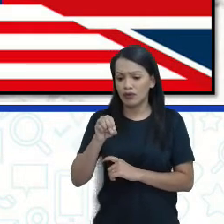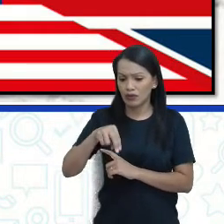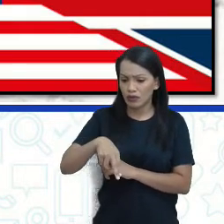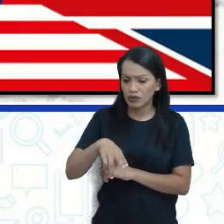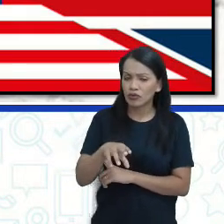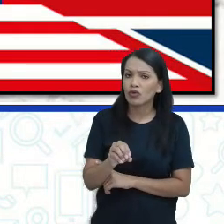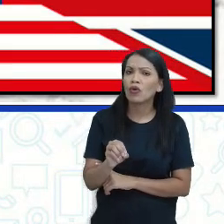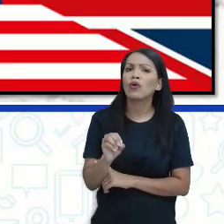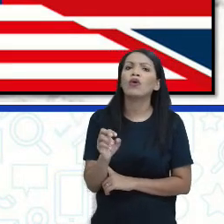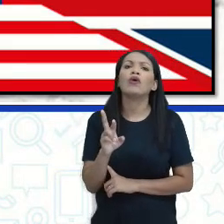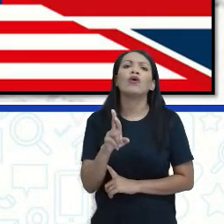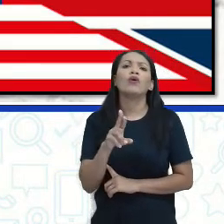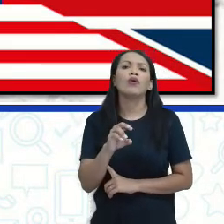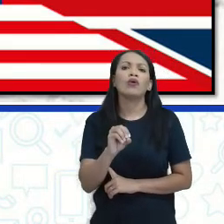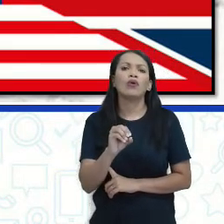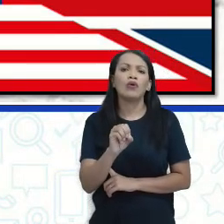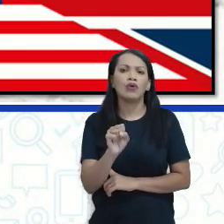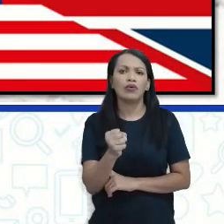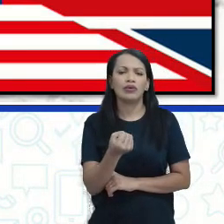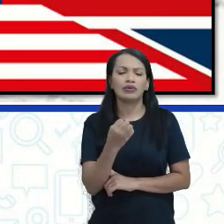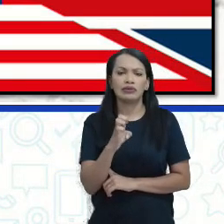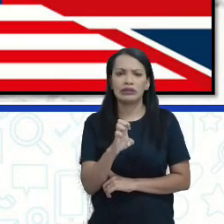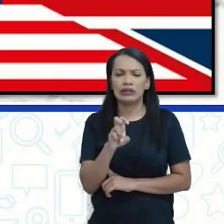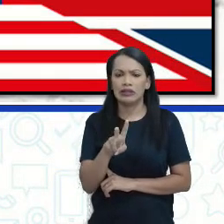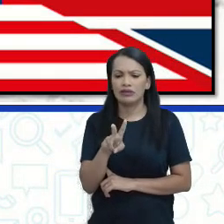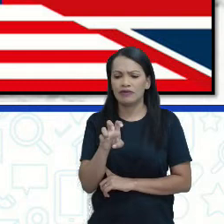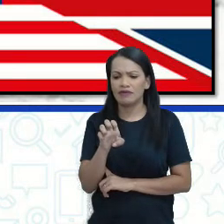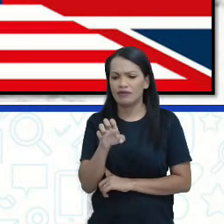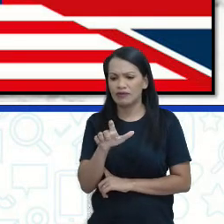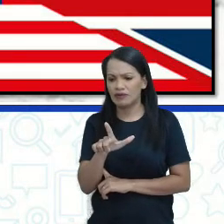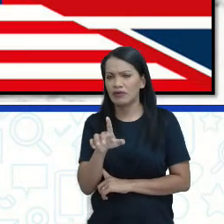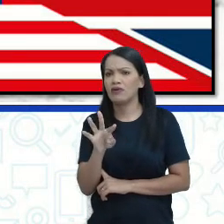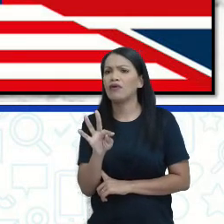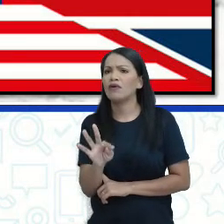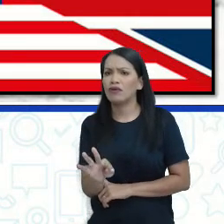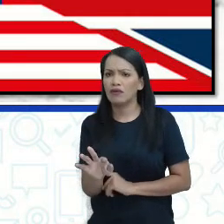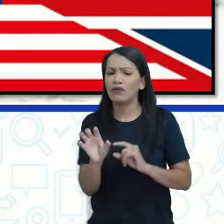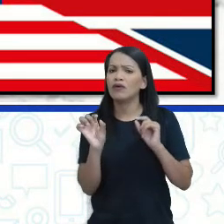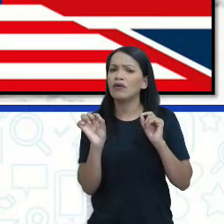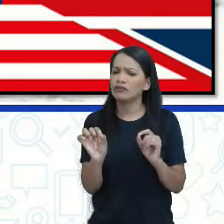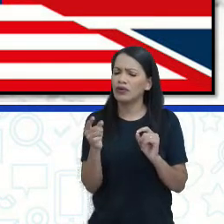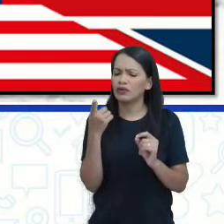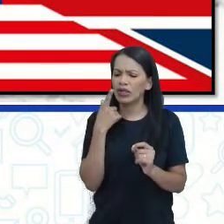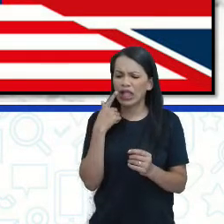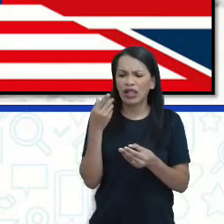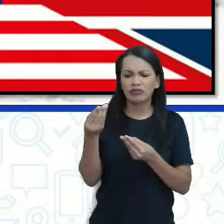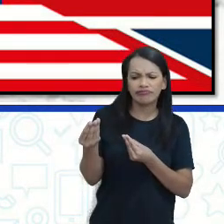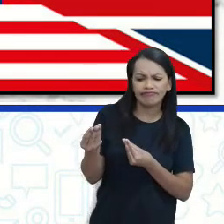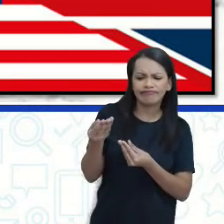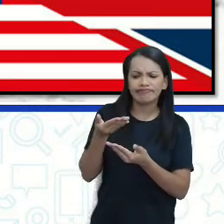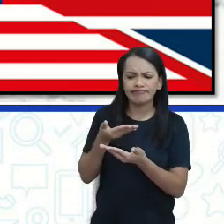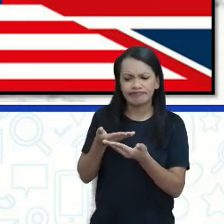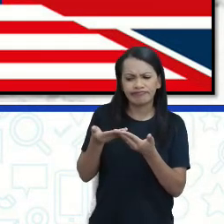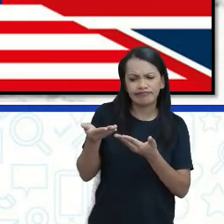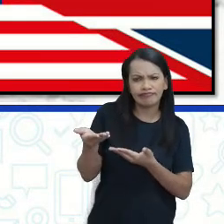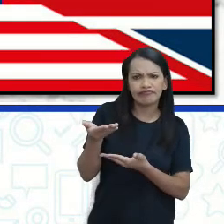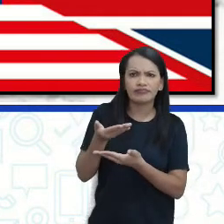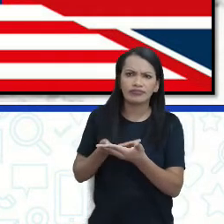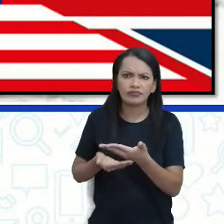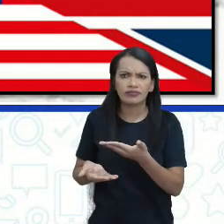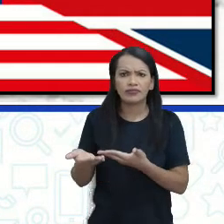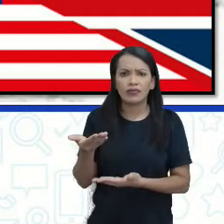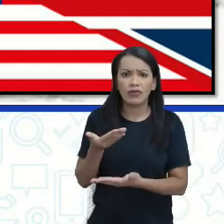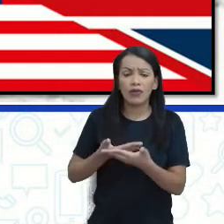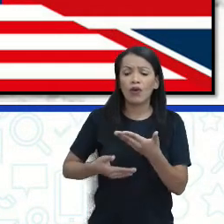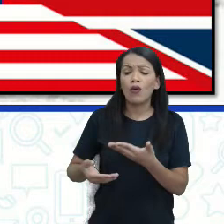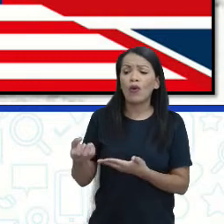Então, a gente tem aí, né? Eles fazem essa negociação aí estabelecendo